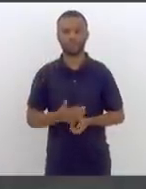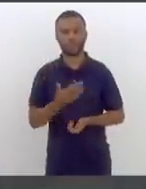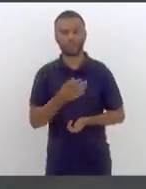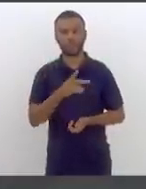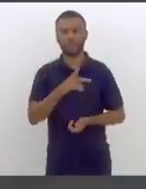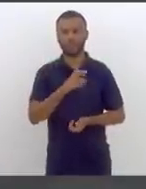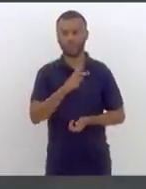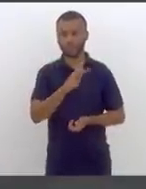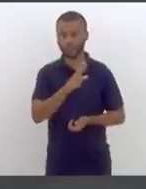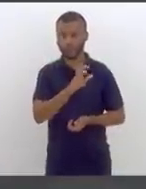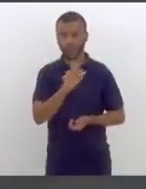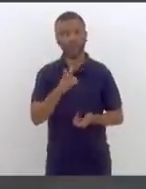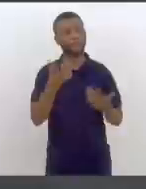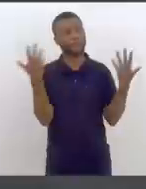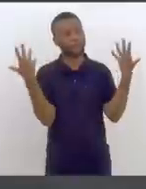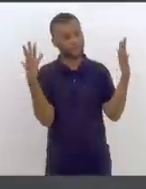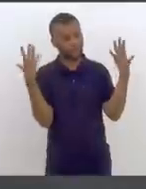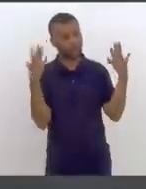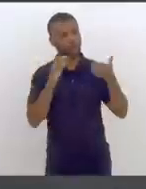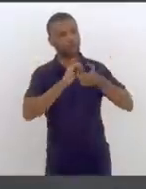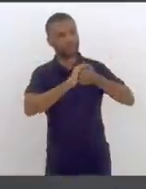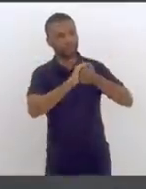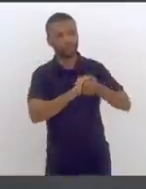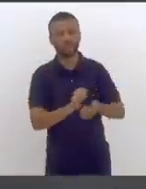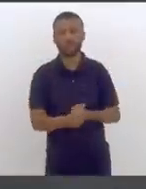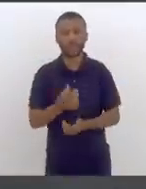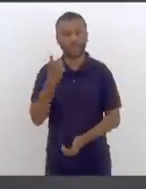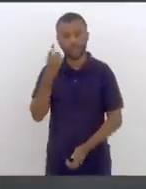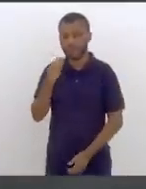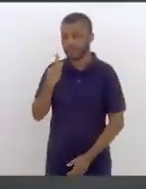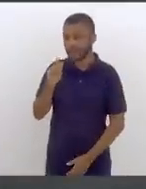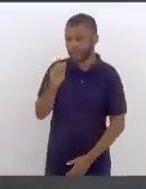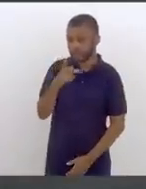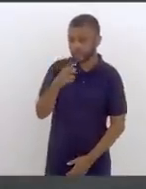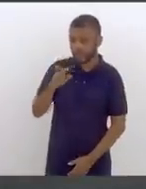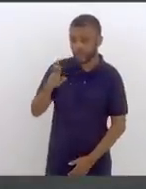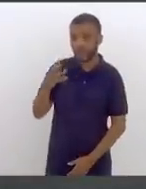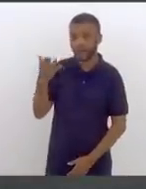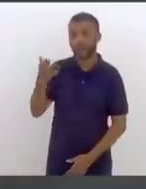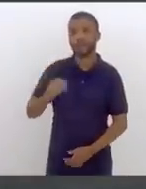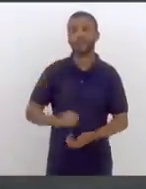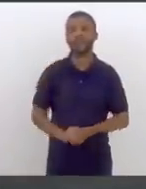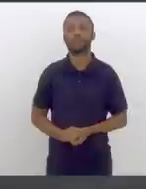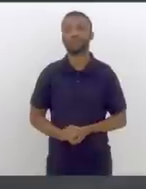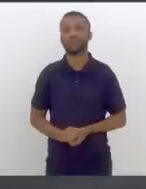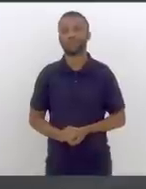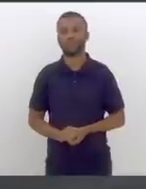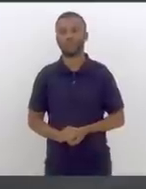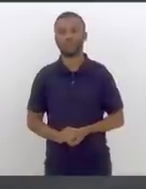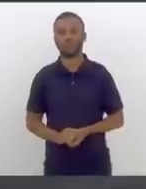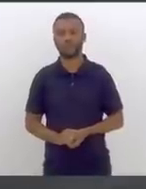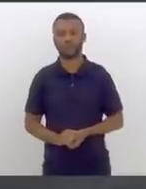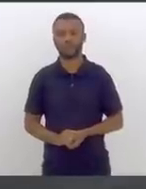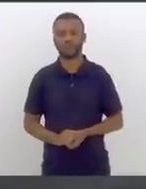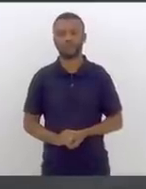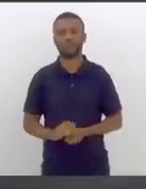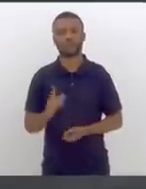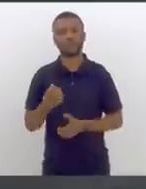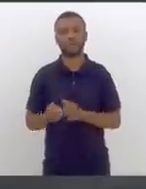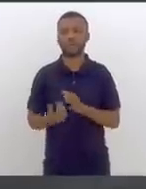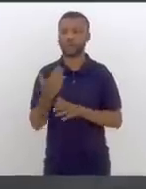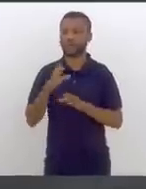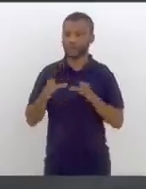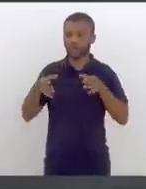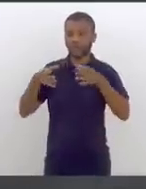Meus Parabéns deputado Meus parabéns por ter constituído essa